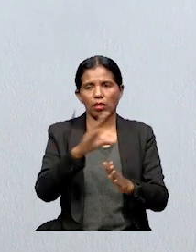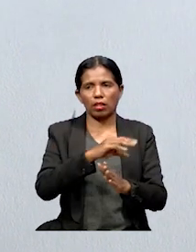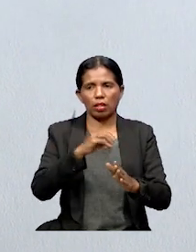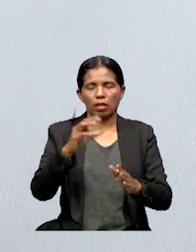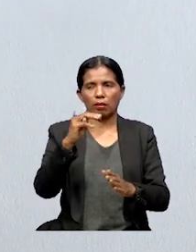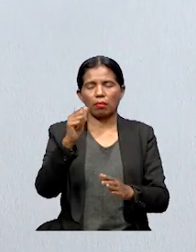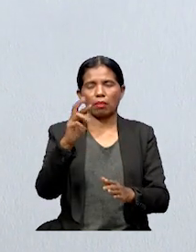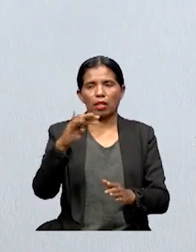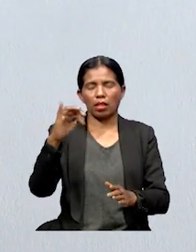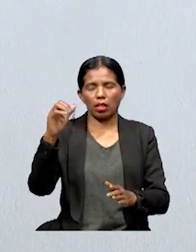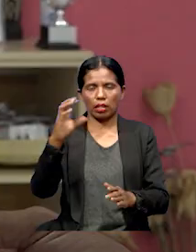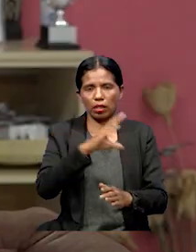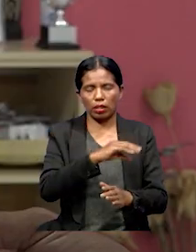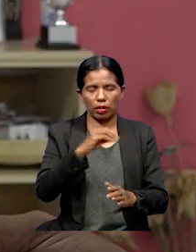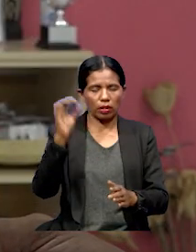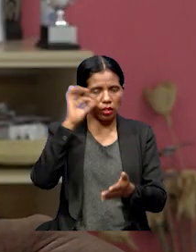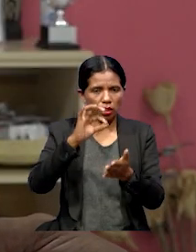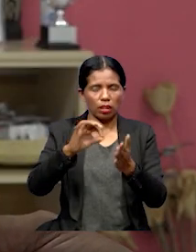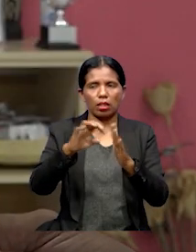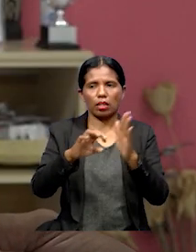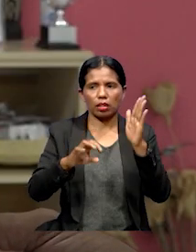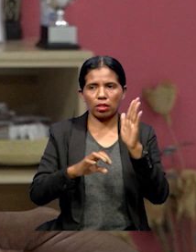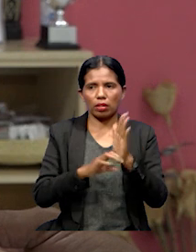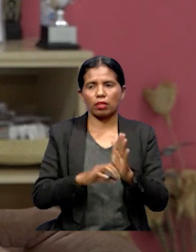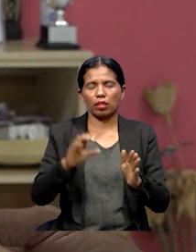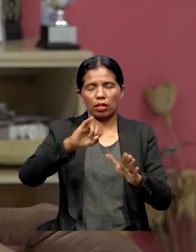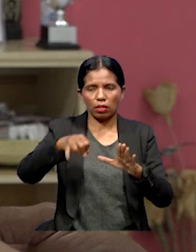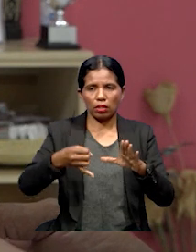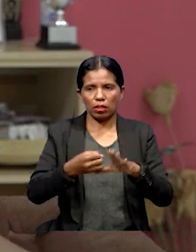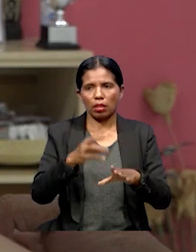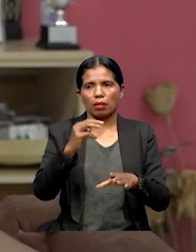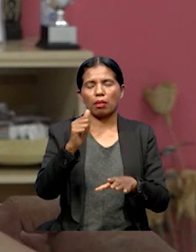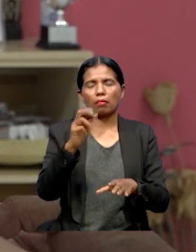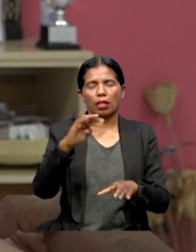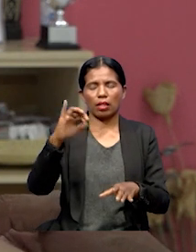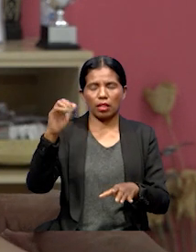Mário Ximenes. No secretário Estado da Igualdade e Inclusão, Maria